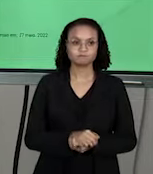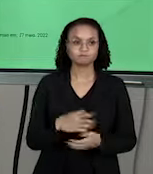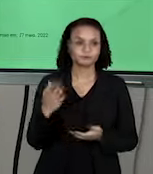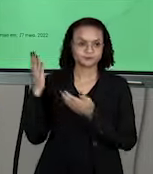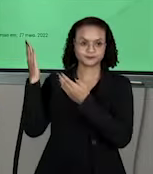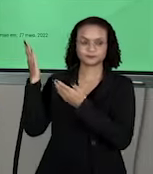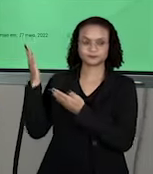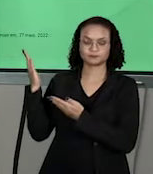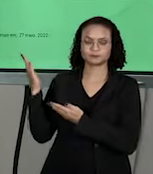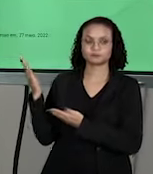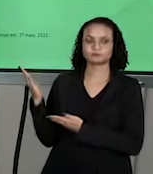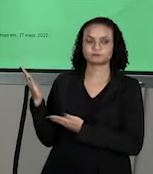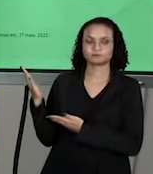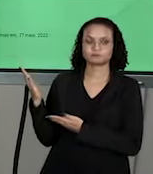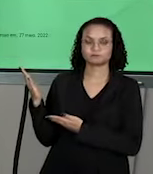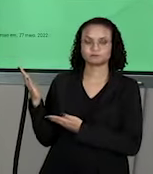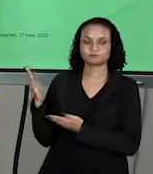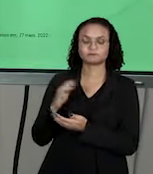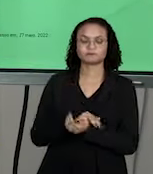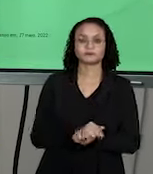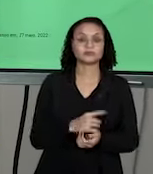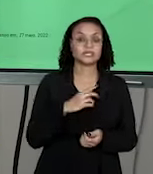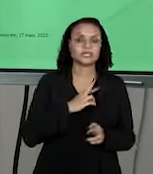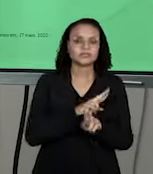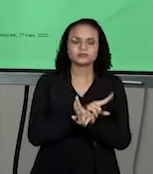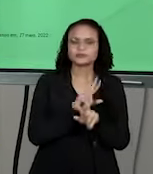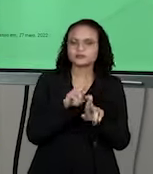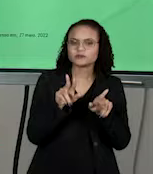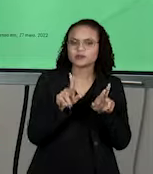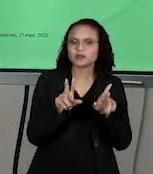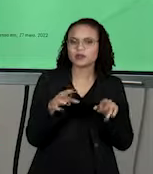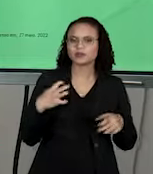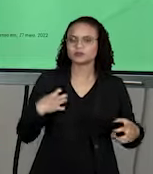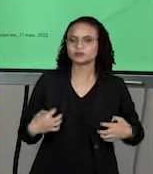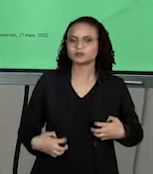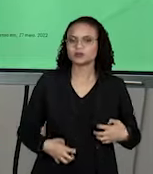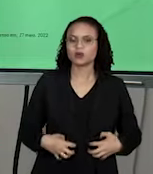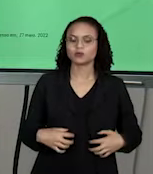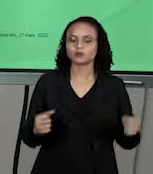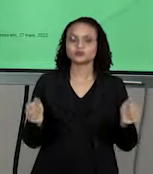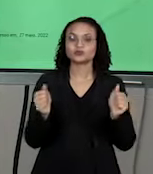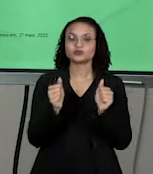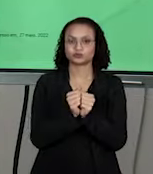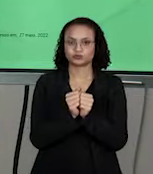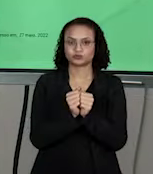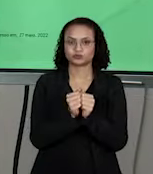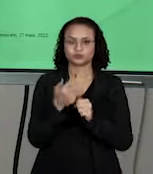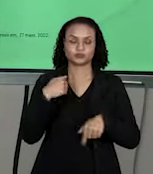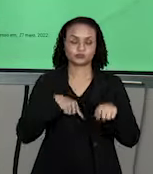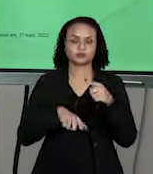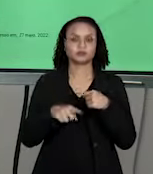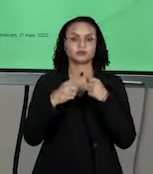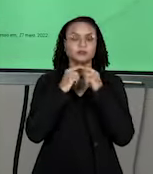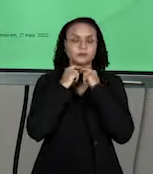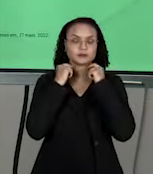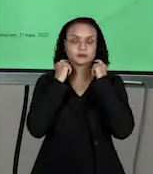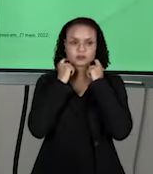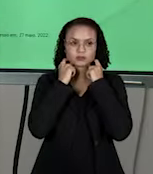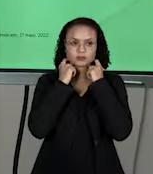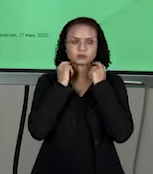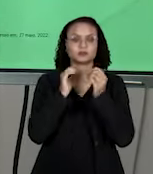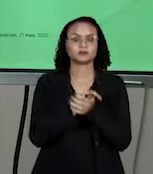temos, né, diferentes órgãos que formam o sistema endócrino. Na verdade, a gente chama esses órgãos,